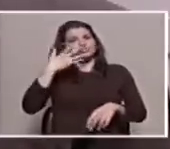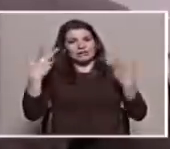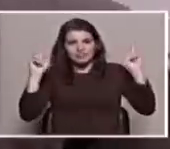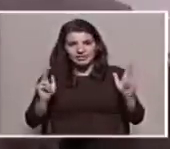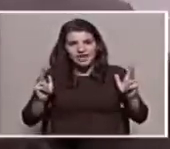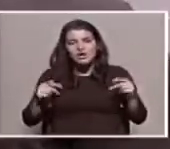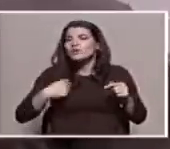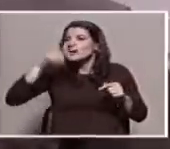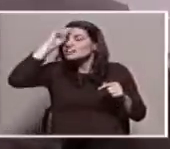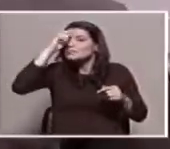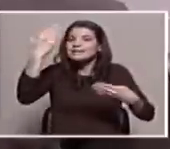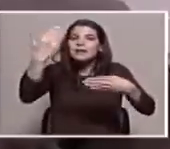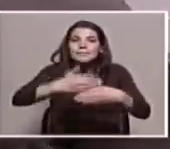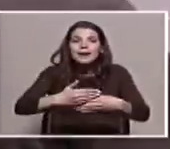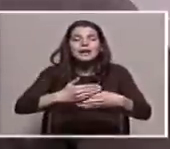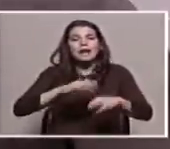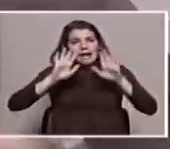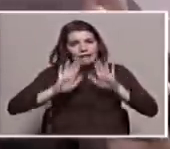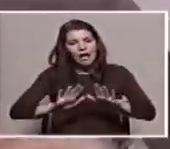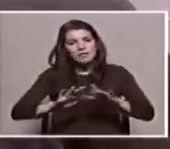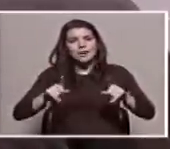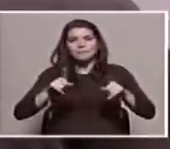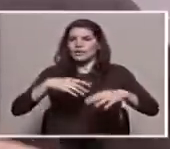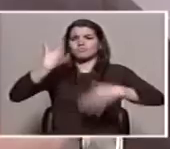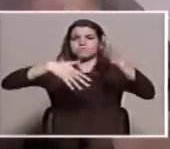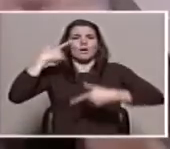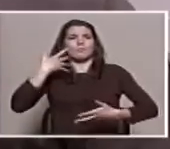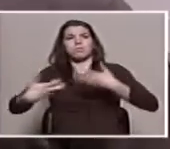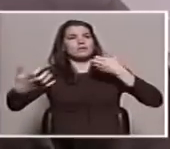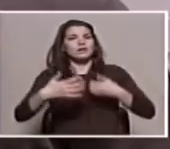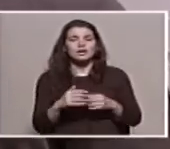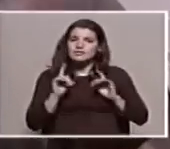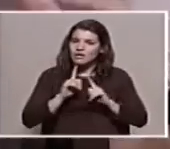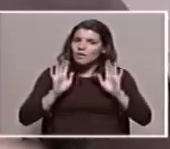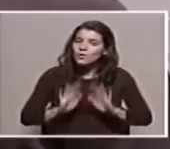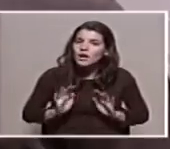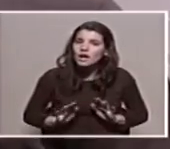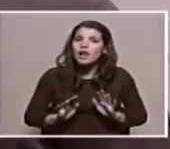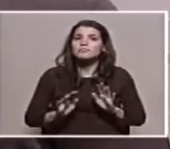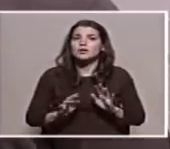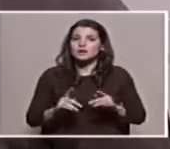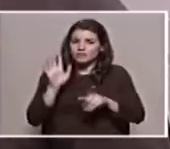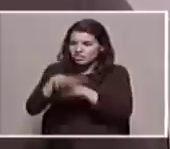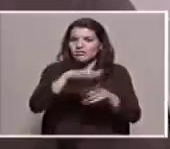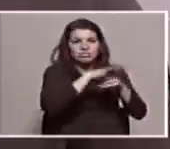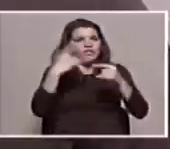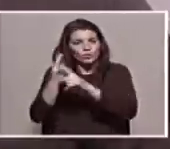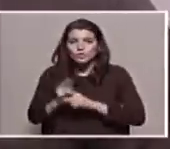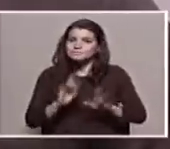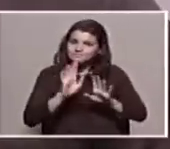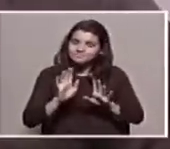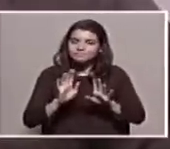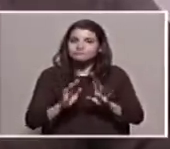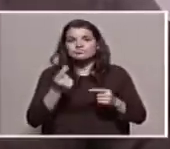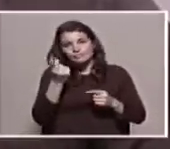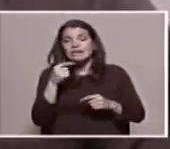barreiras liberade do outro a liberdade do outro e então é tud deito é tipo Catra pil é mandar abaixo e acho que este aqui é giro se